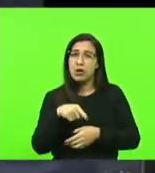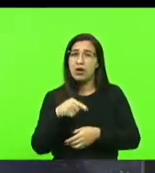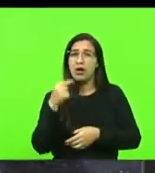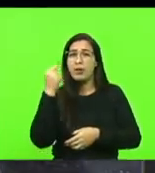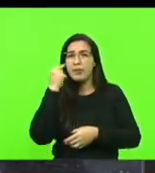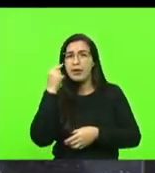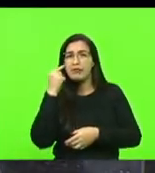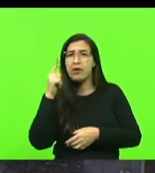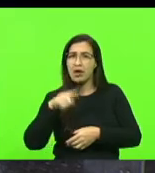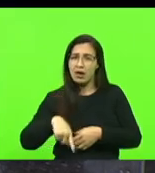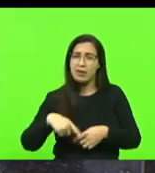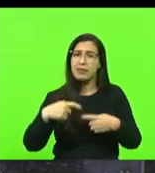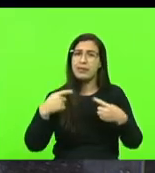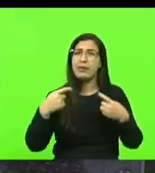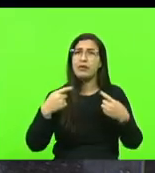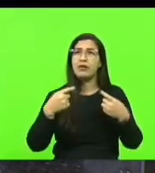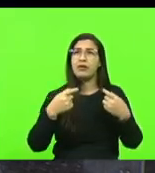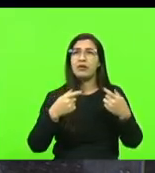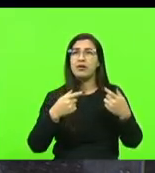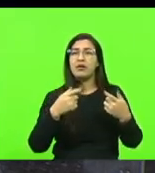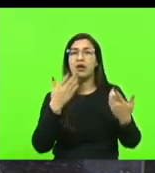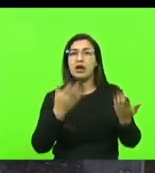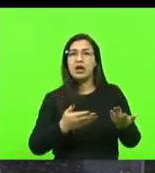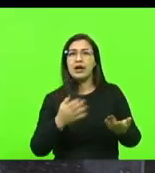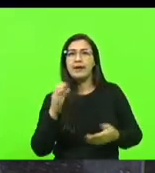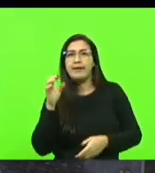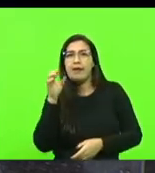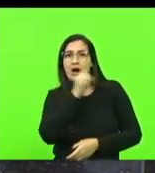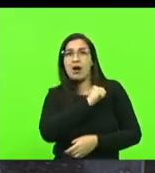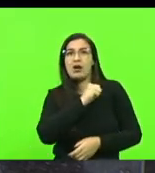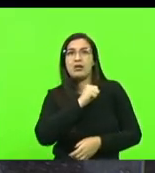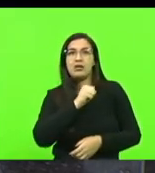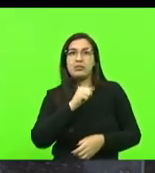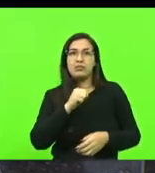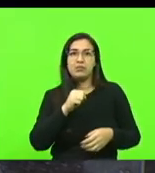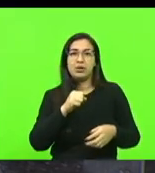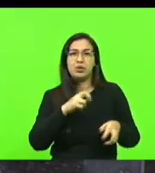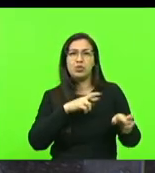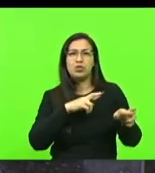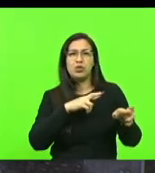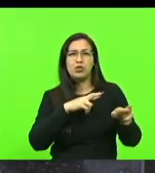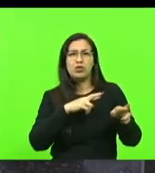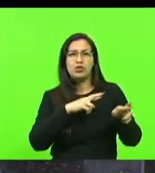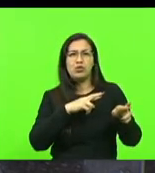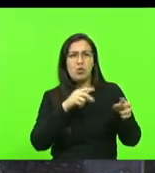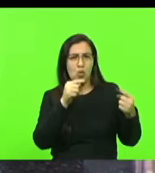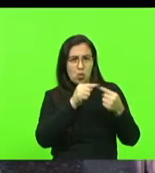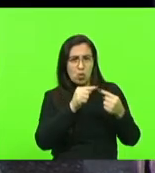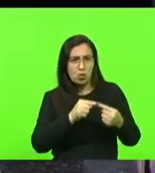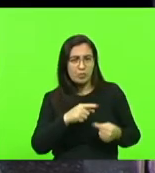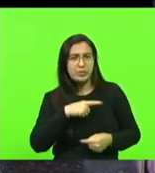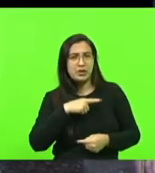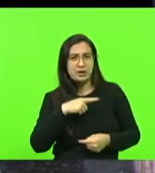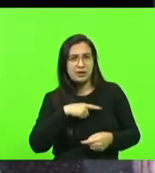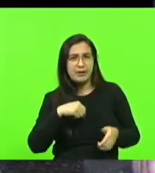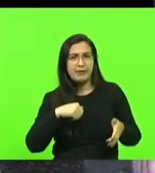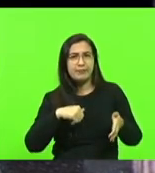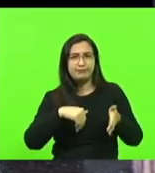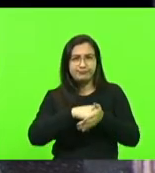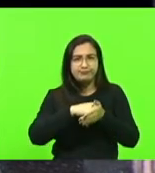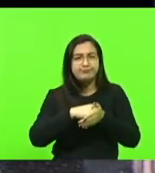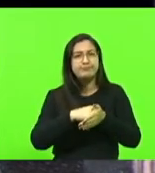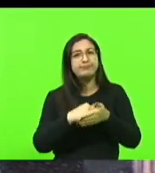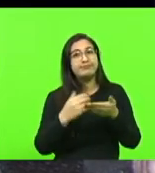realmente aquela velocidade tinha relação com o acidente. Então, uma grande experiência que Blumenau está